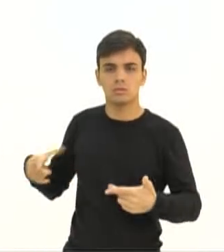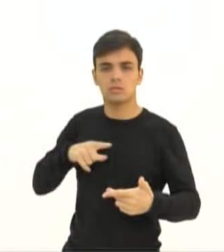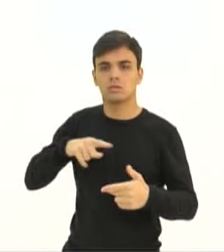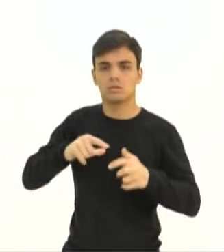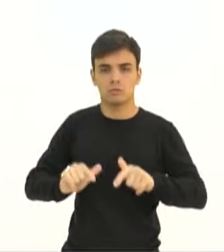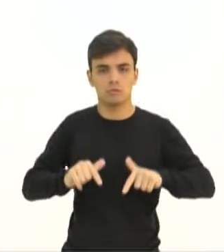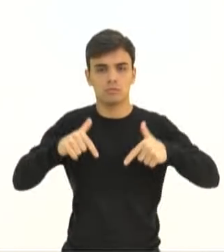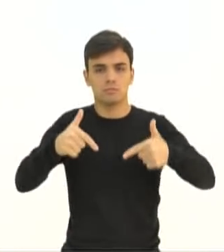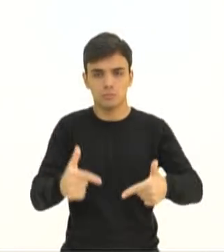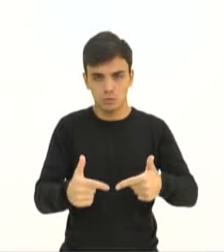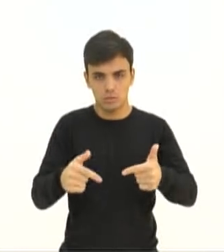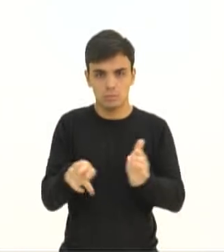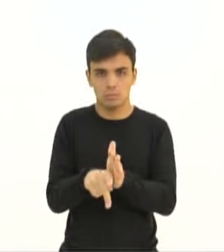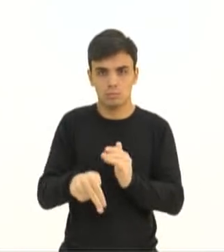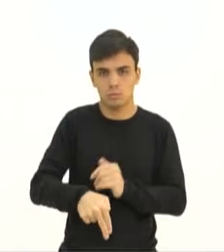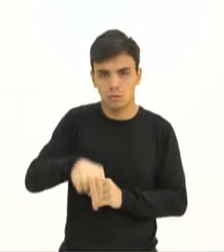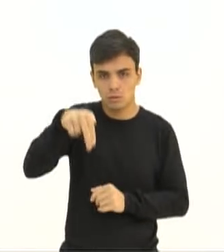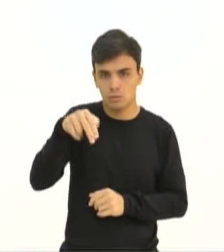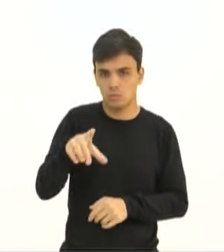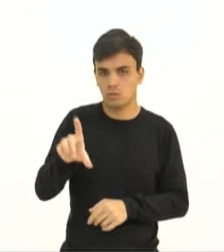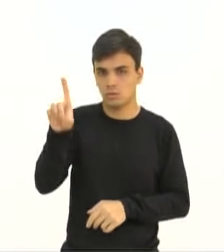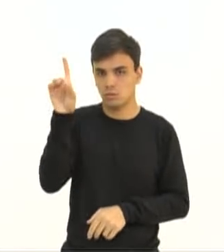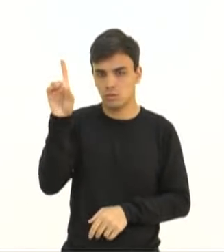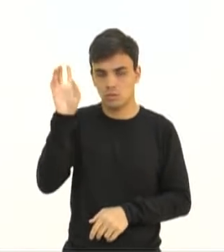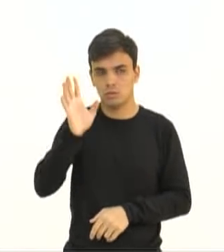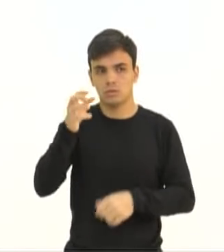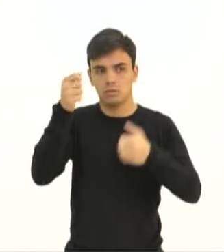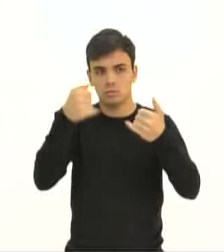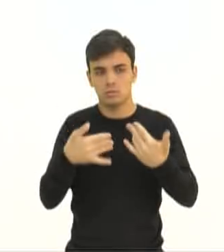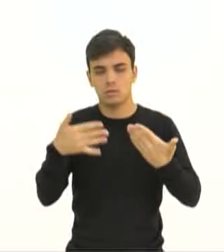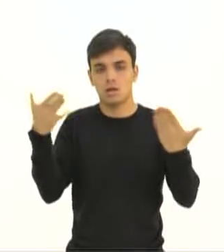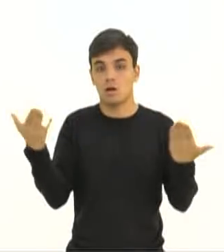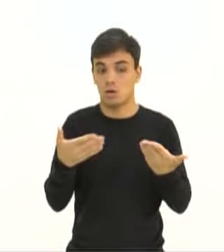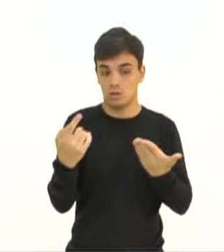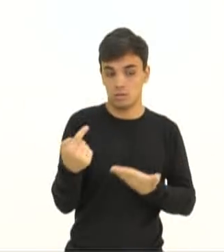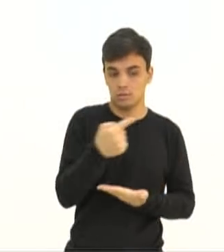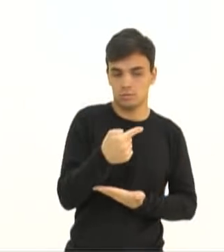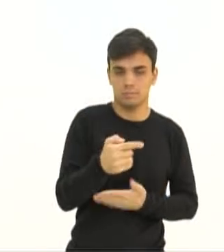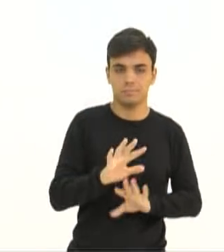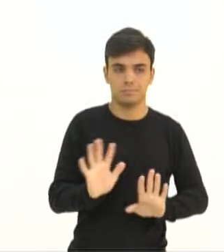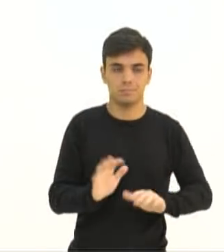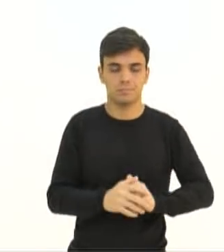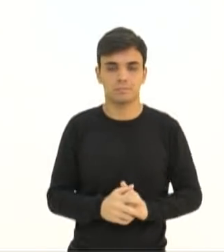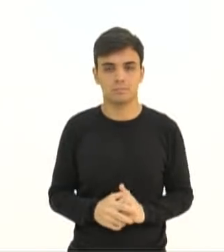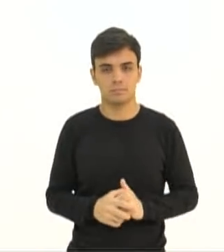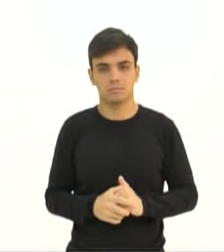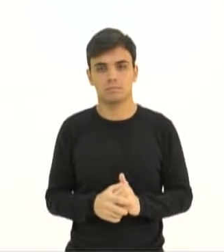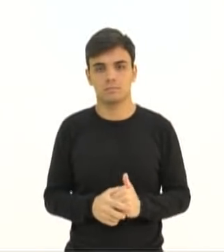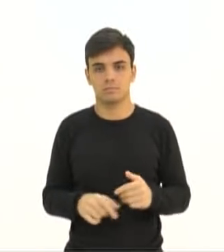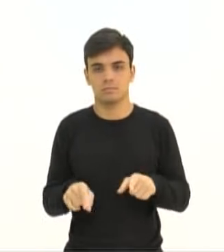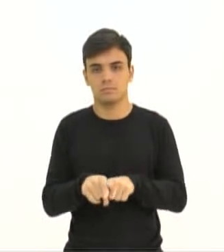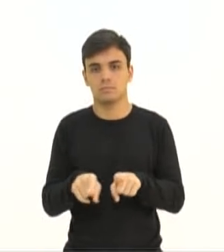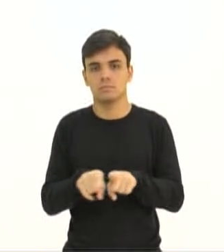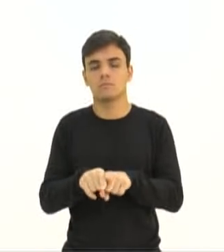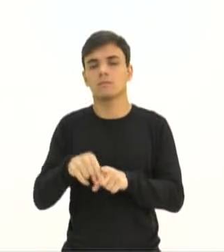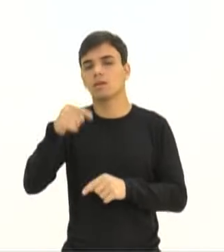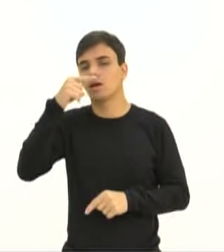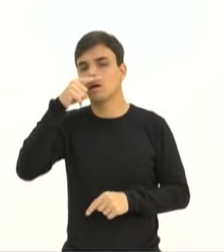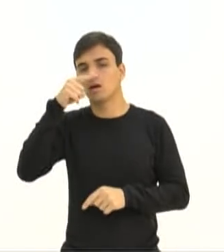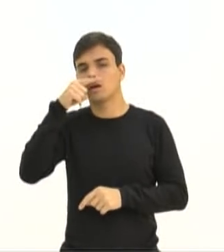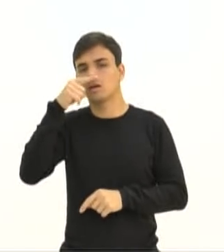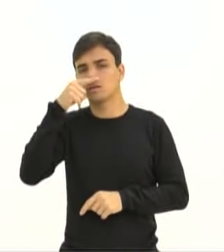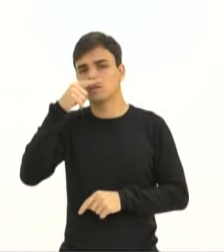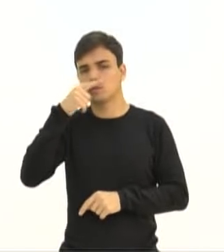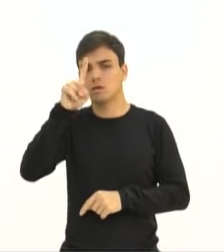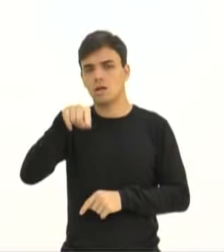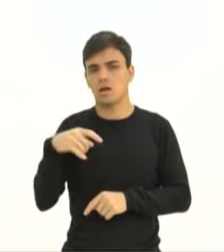no Nordeste. Aqui falamos do Norte, agora vamos pensar no Nordeste. A cana-de-açúcar é o produto mais